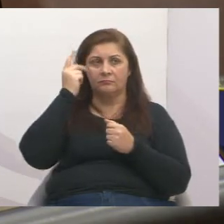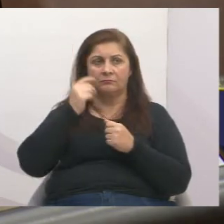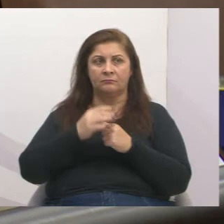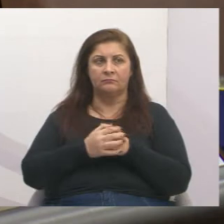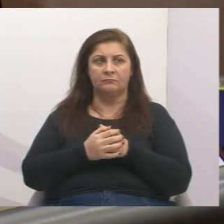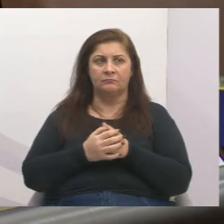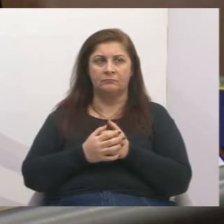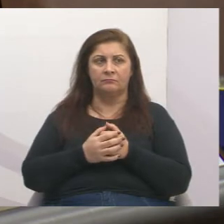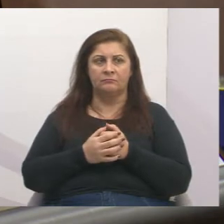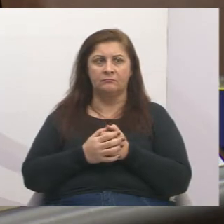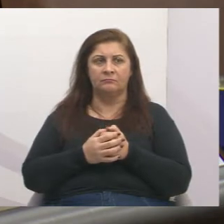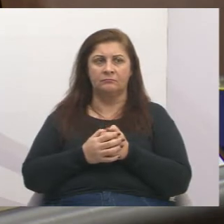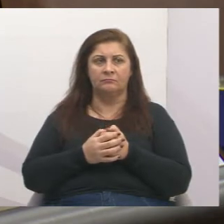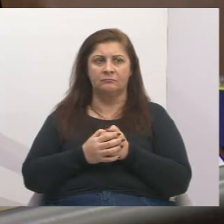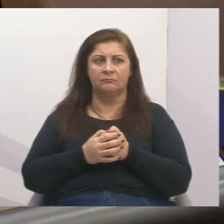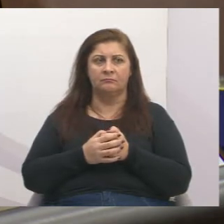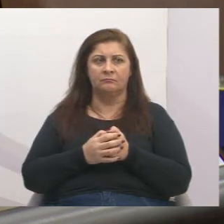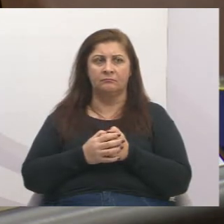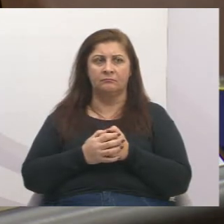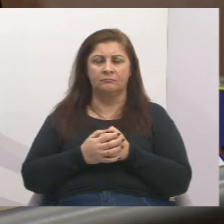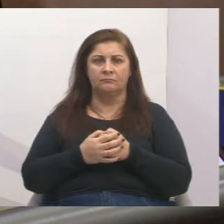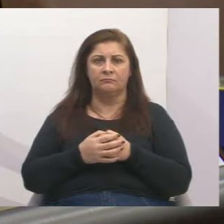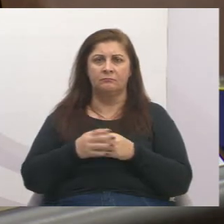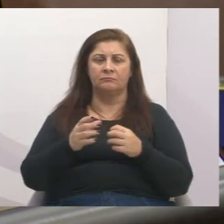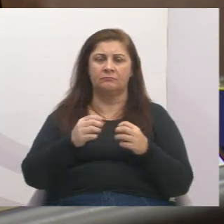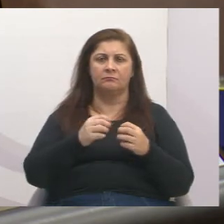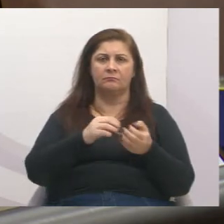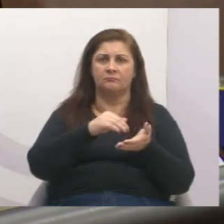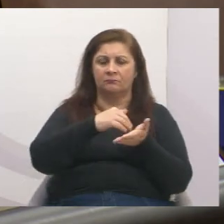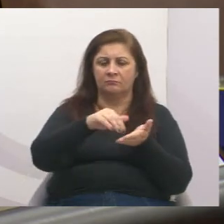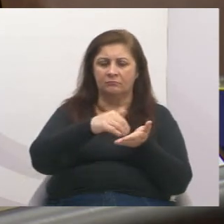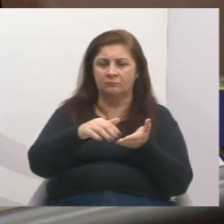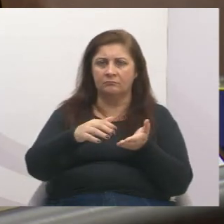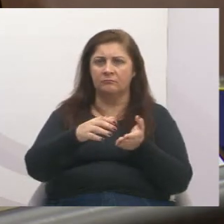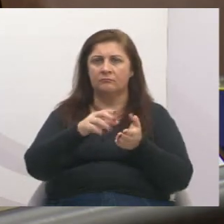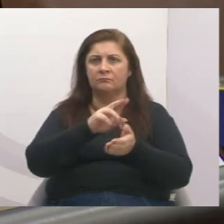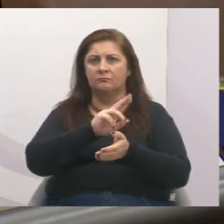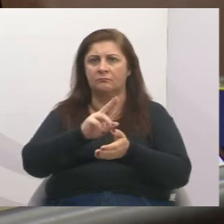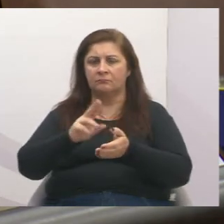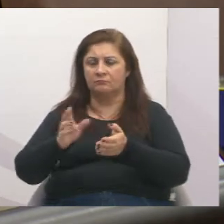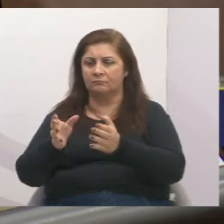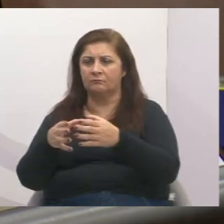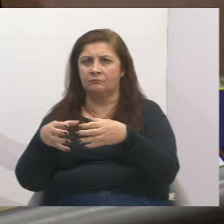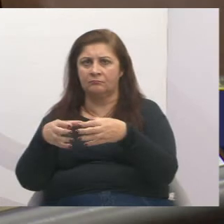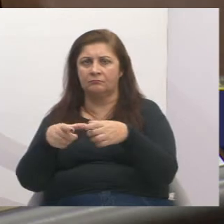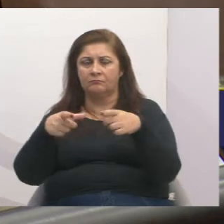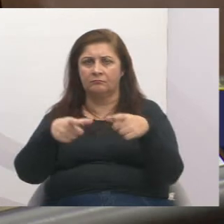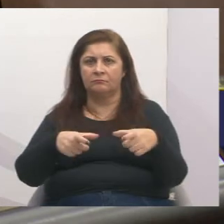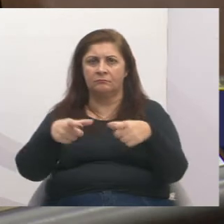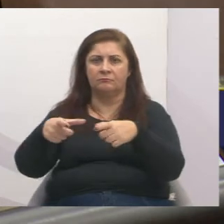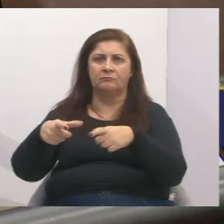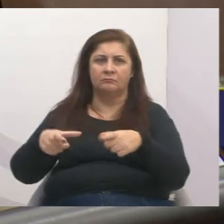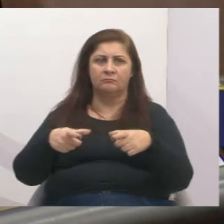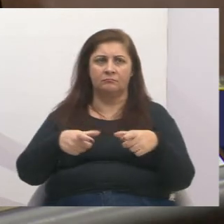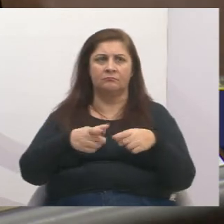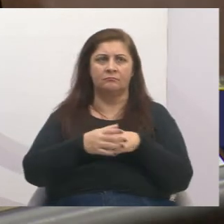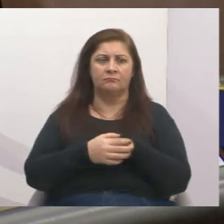a BIPEM, a NEPREM, Secretaria de Previdência, procuradores da República,